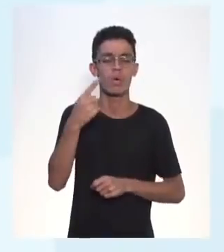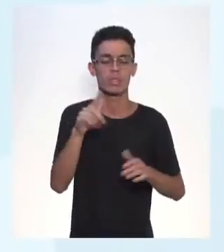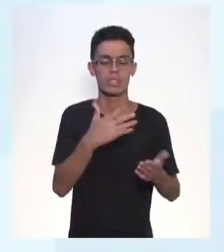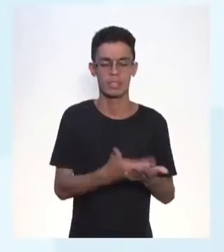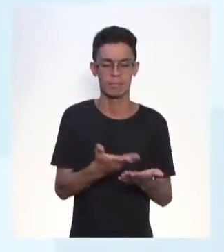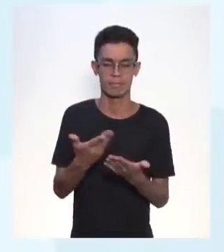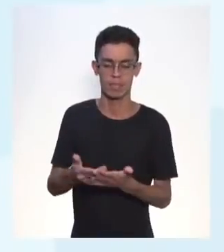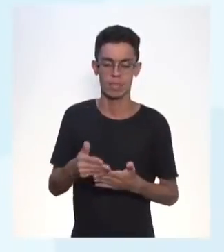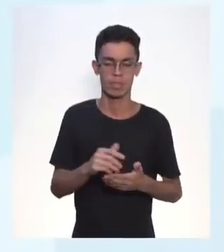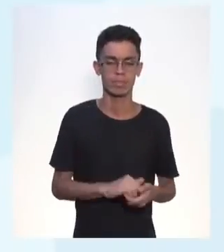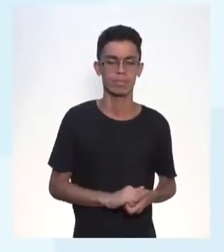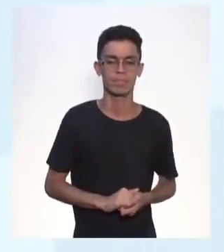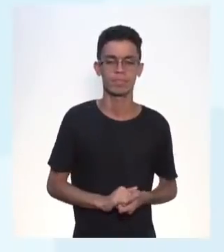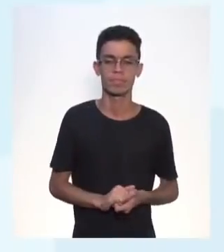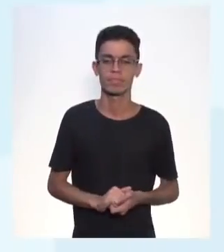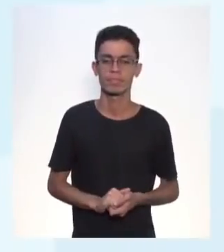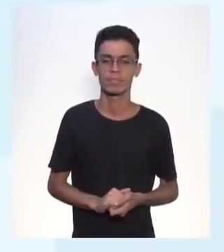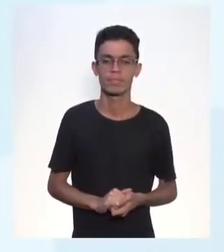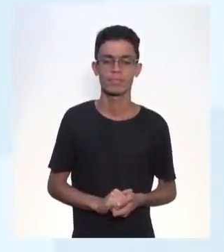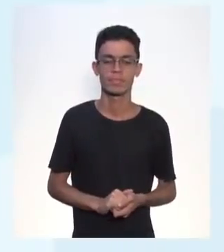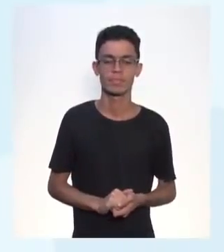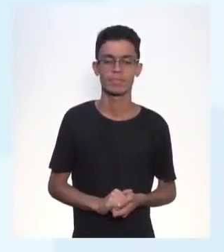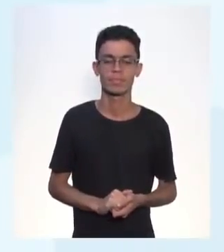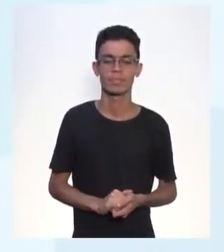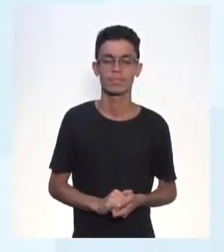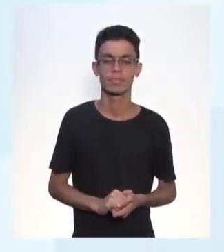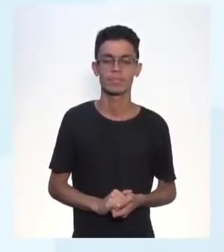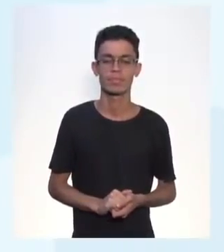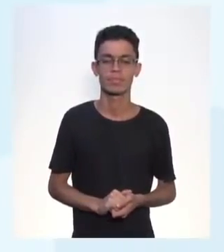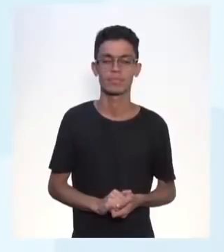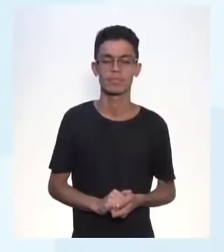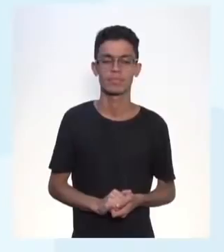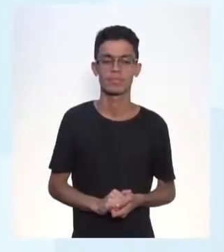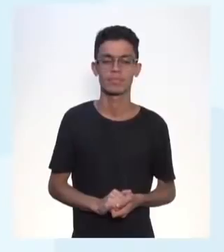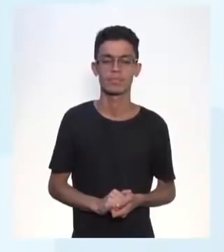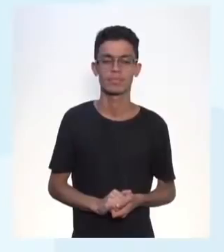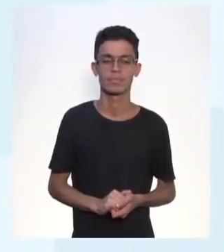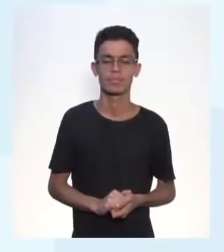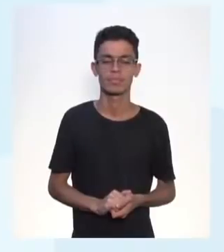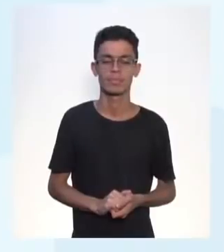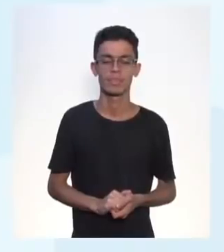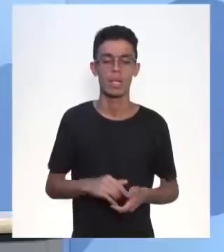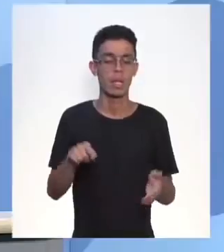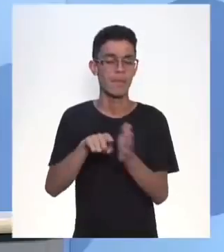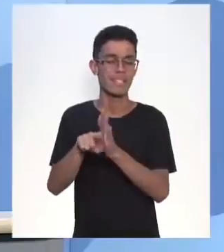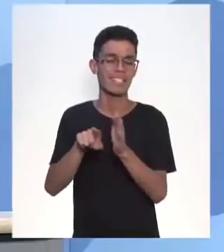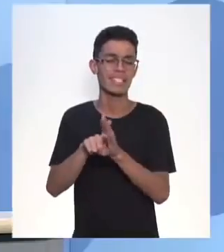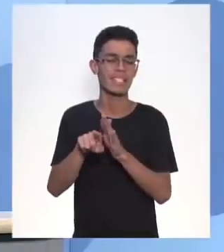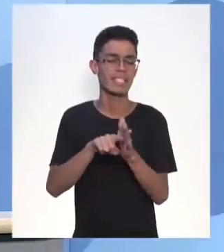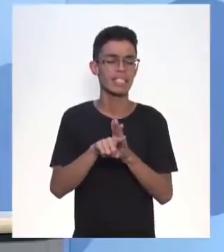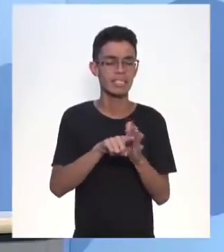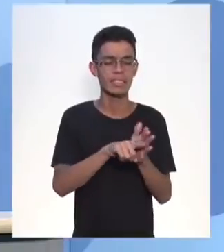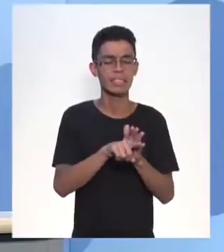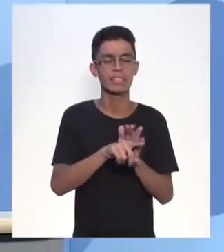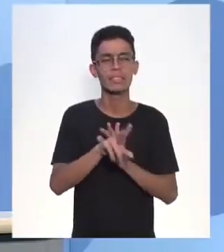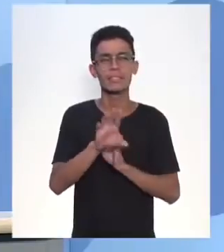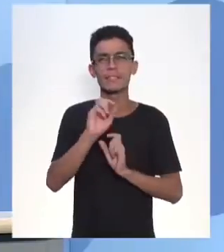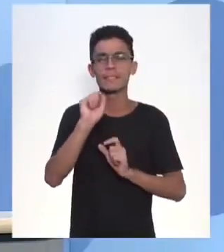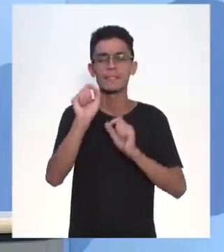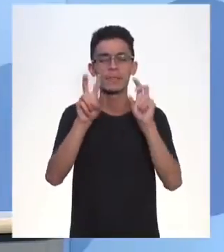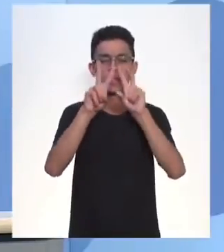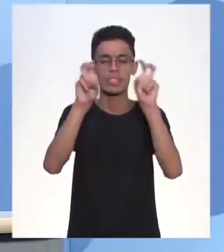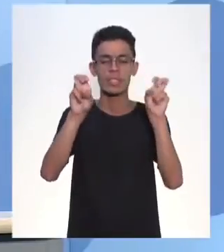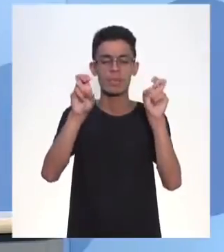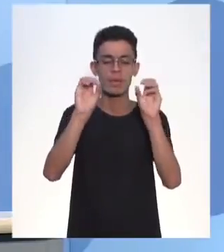aula? Do some research. United Nations, UN. Faça pesquisa sobre as Nações Unidas, a